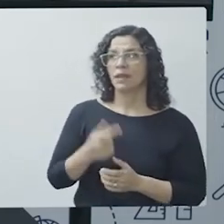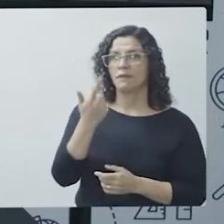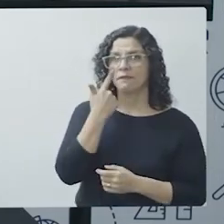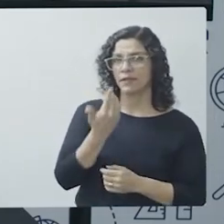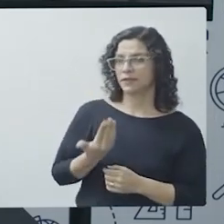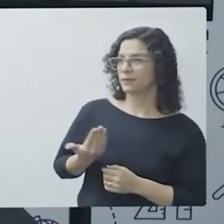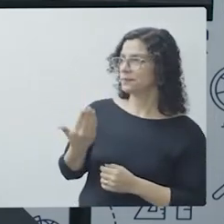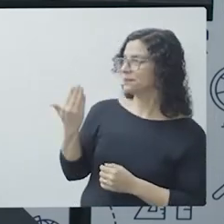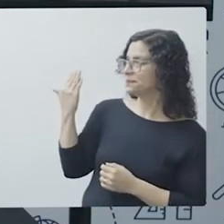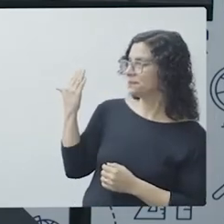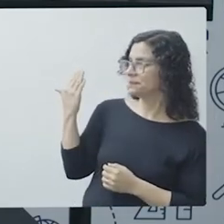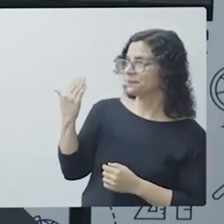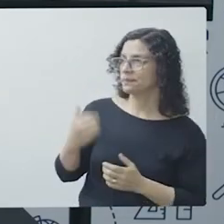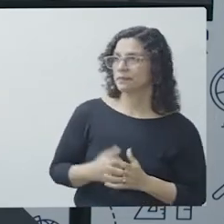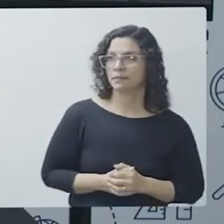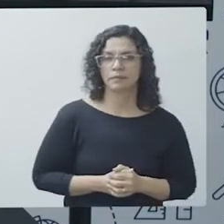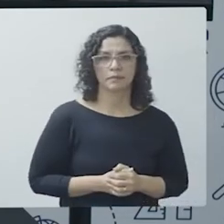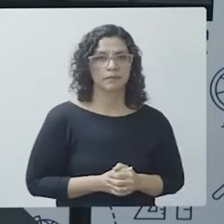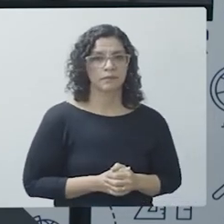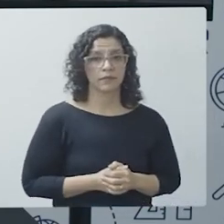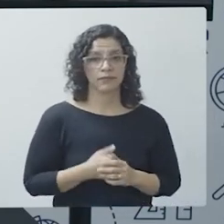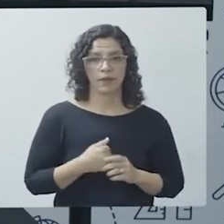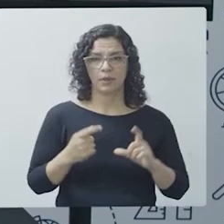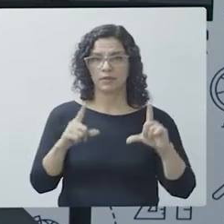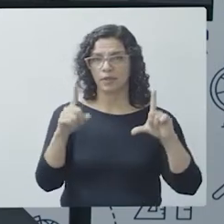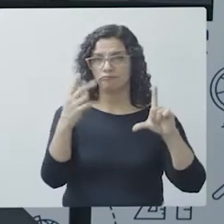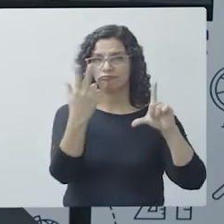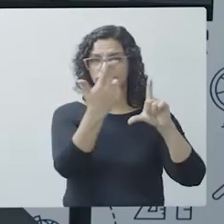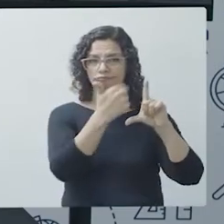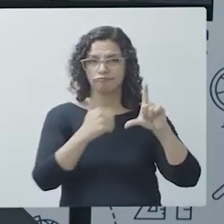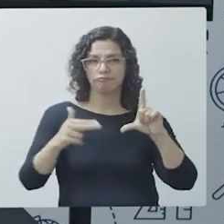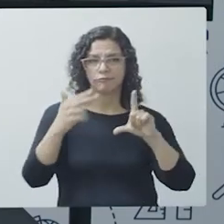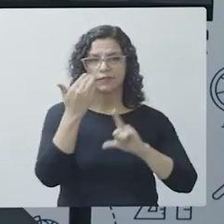Olhem lá na tela de vocês, vai aparecer uma imagem.